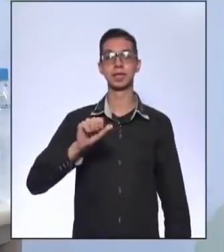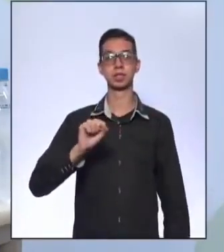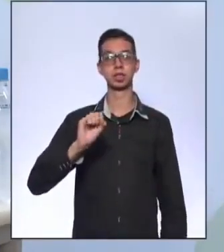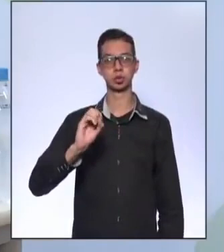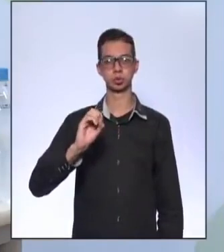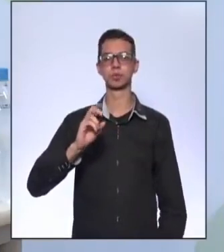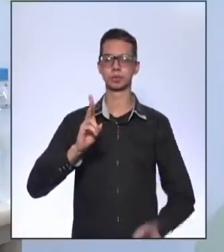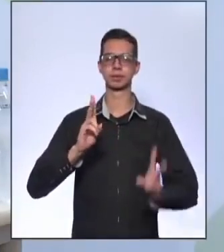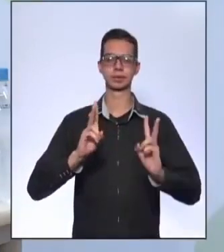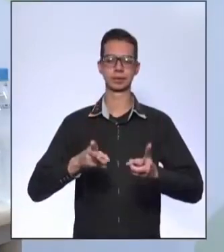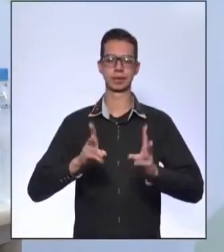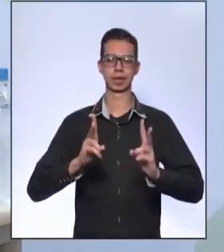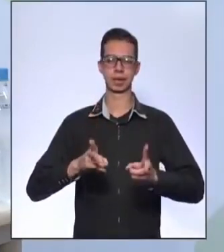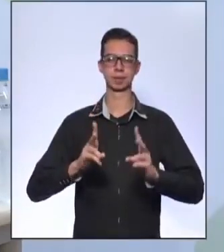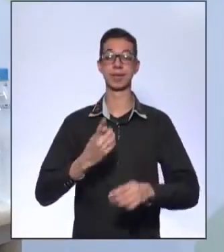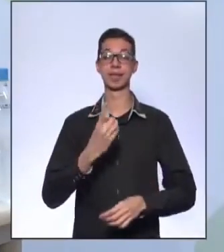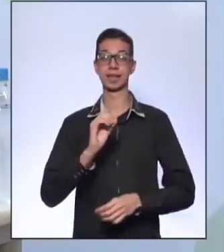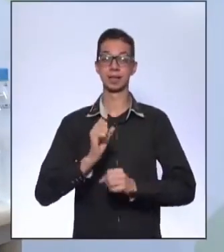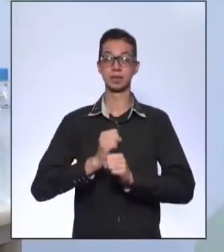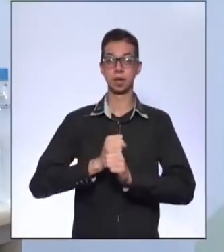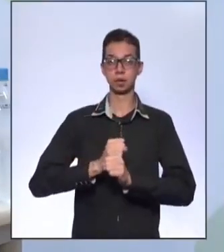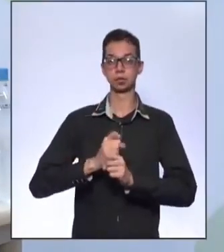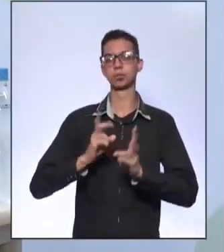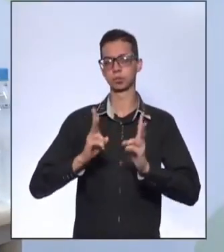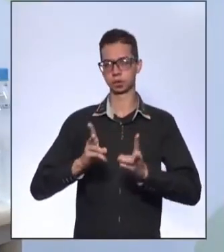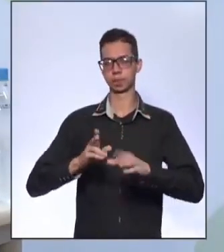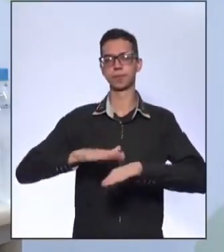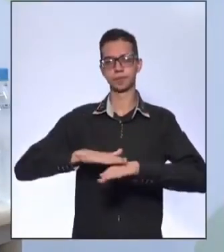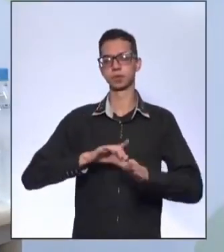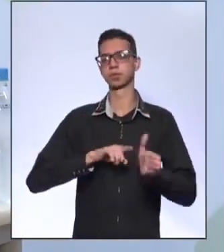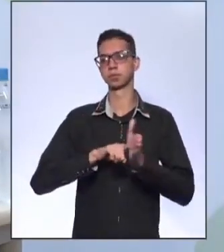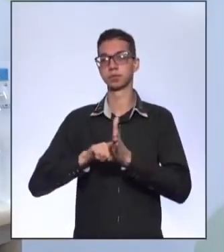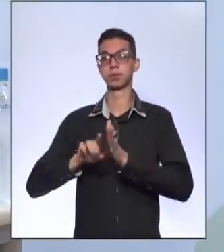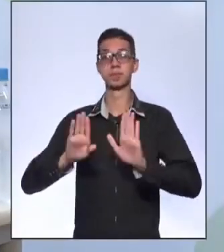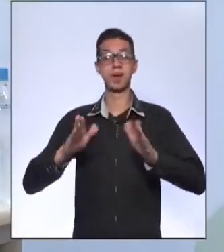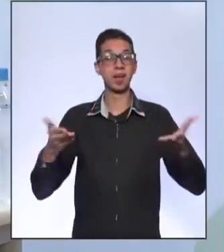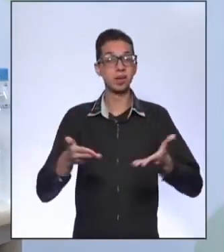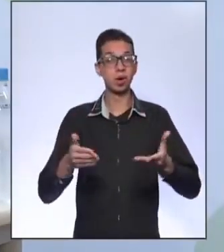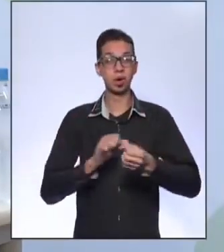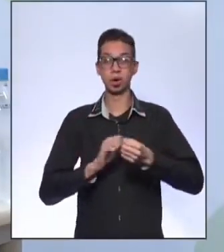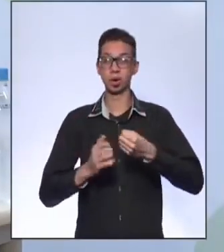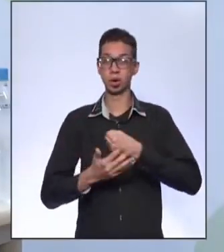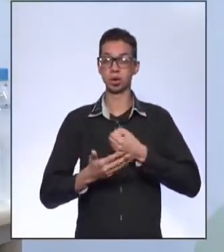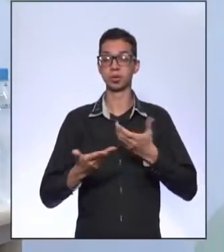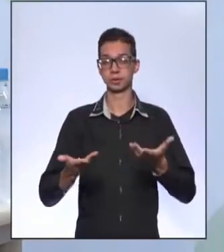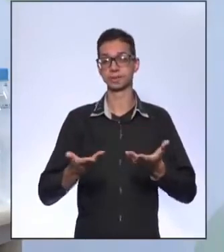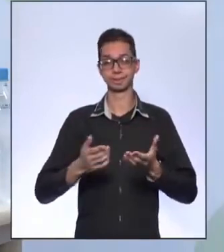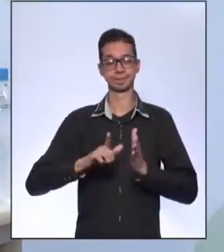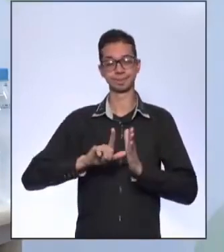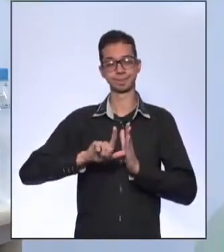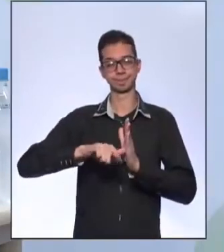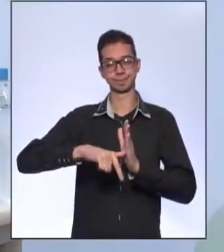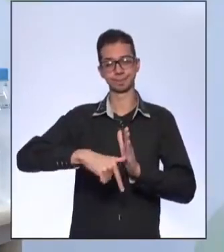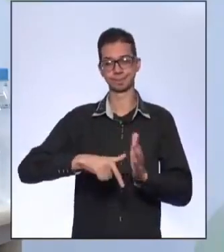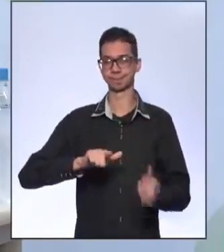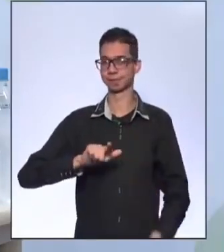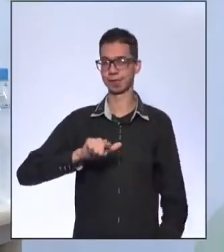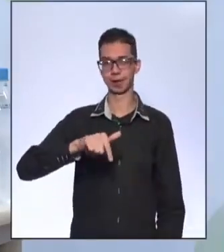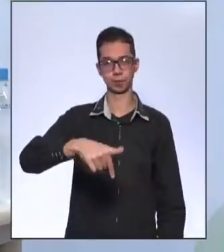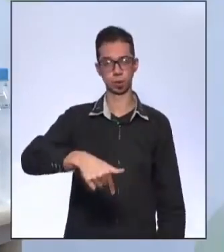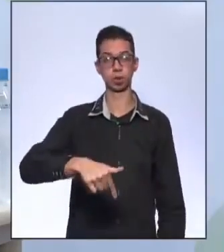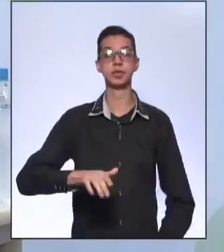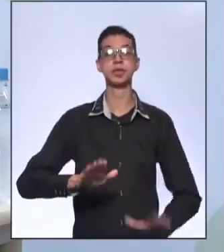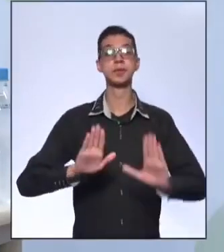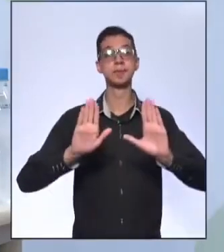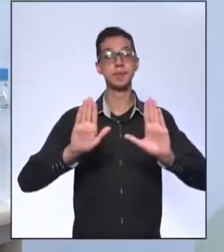de 2020 seria feito né mas por causa da conta e Mia vai ter aí um adiamento mas tentar dados aí e